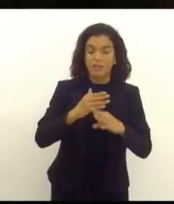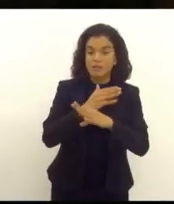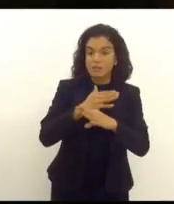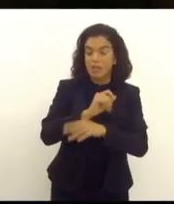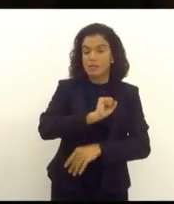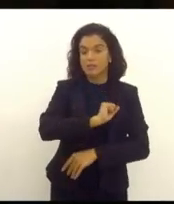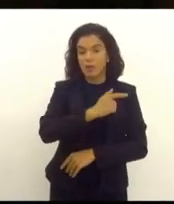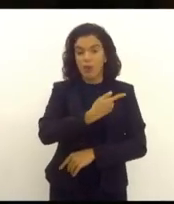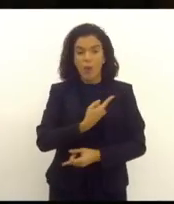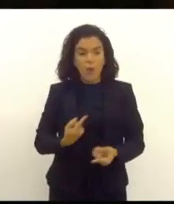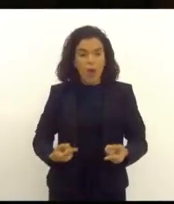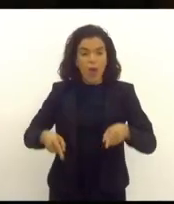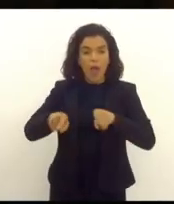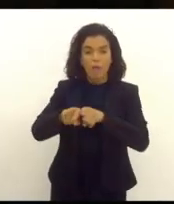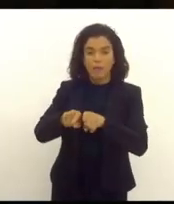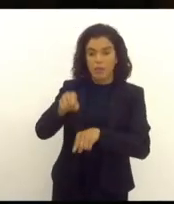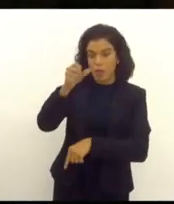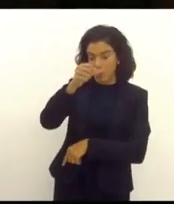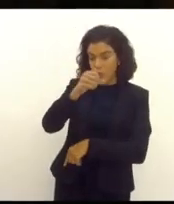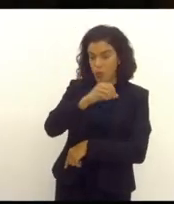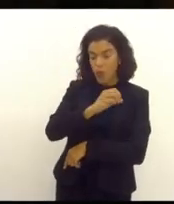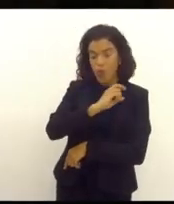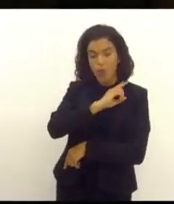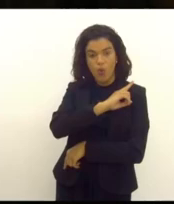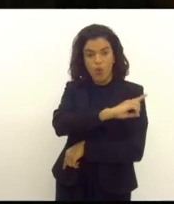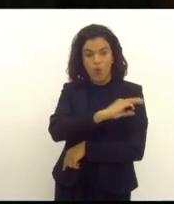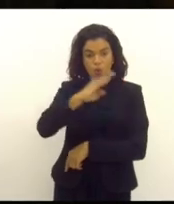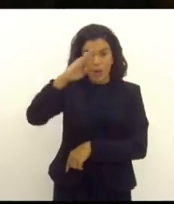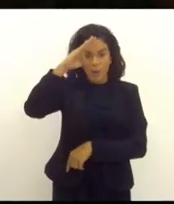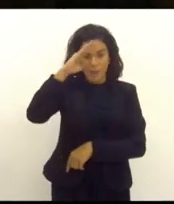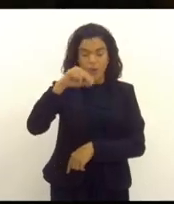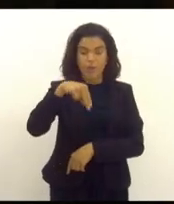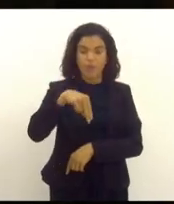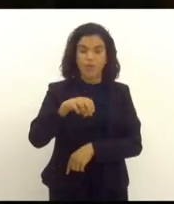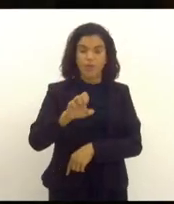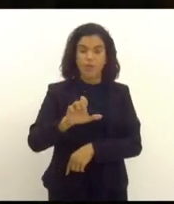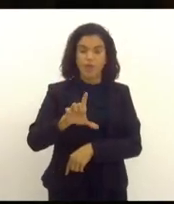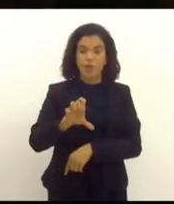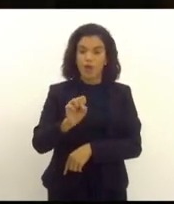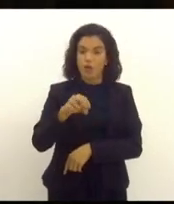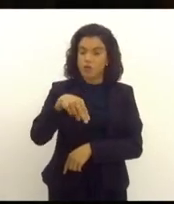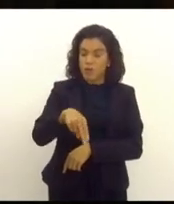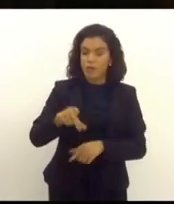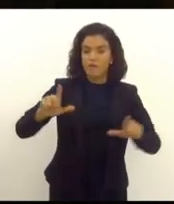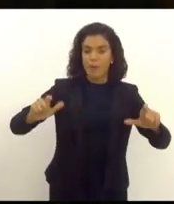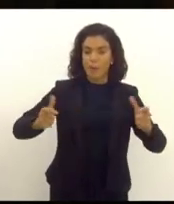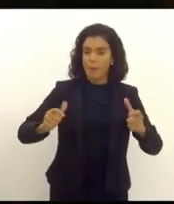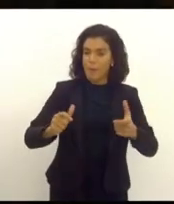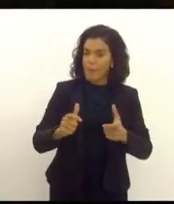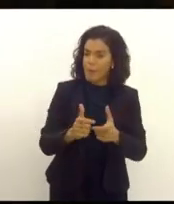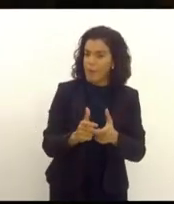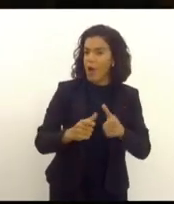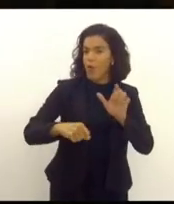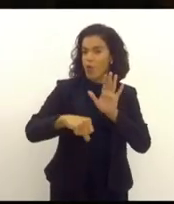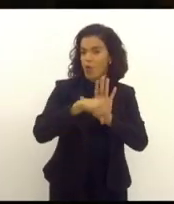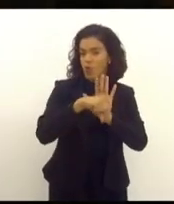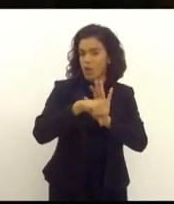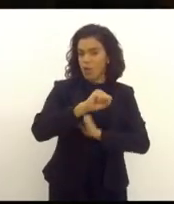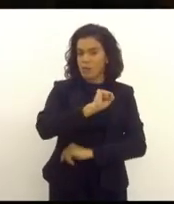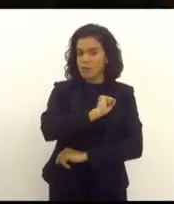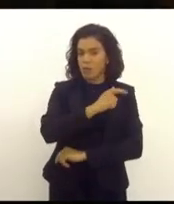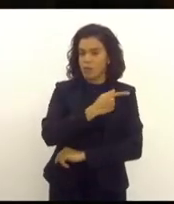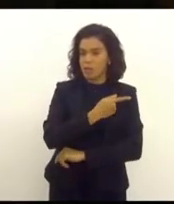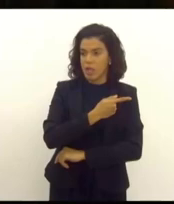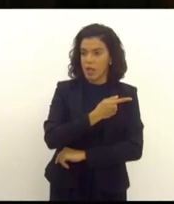de ações em parceria do Capitão Nelson com o governador Cláudio Castro que vem reduzindo e muito os índices de criminalidade São Gonçalo